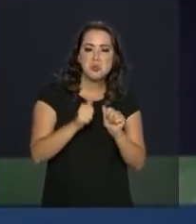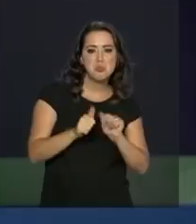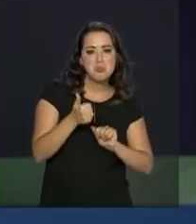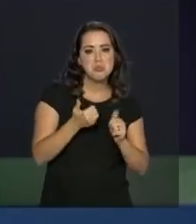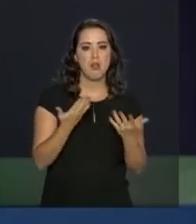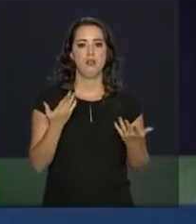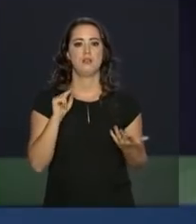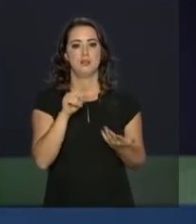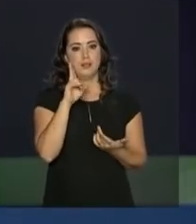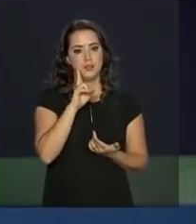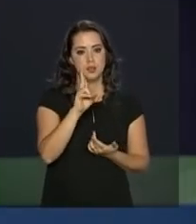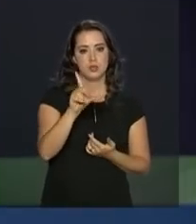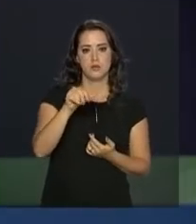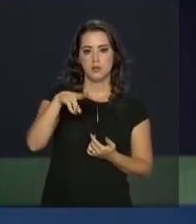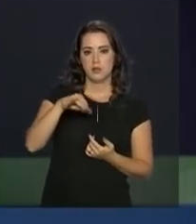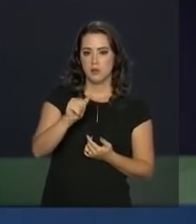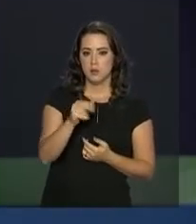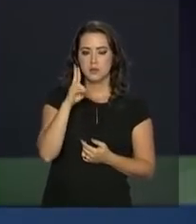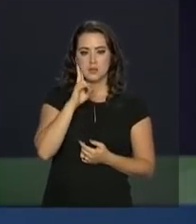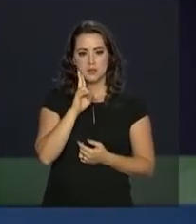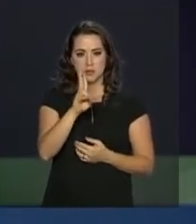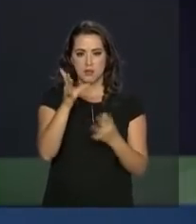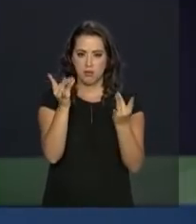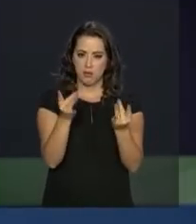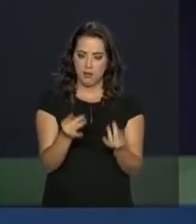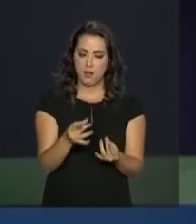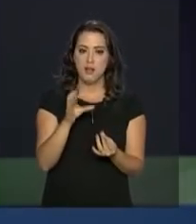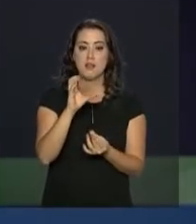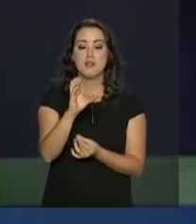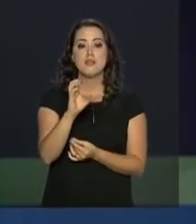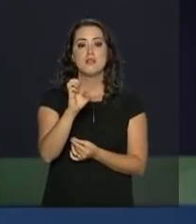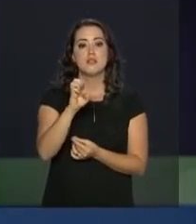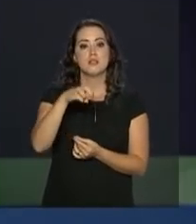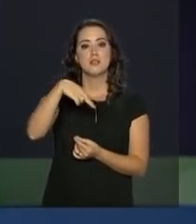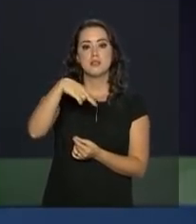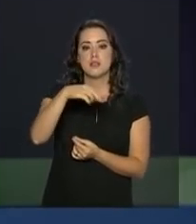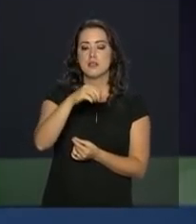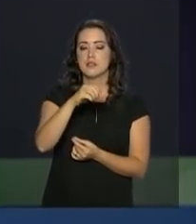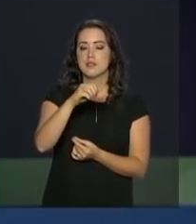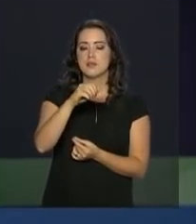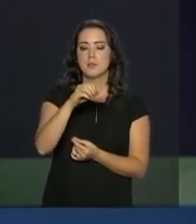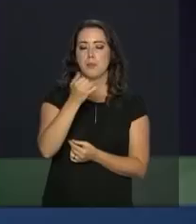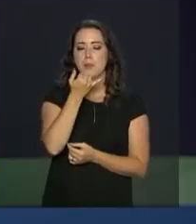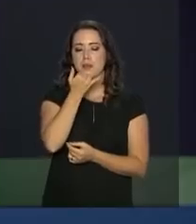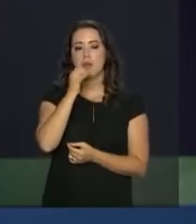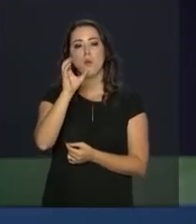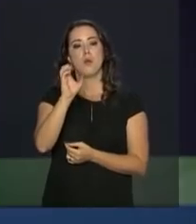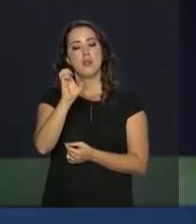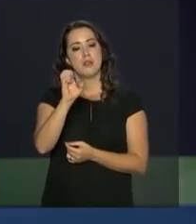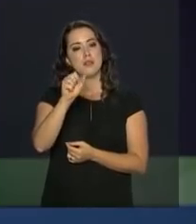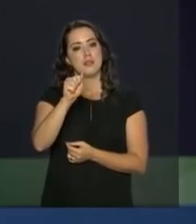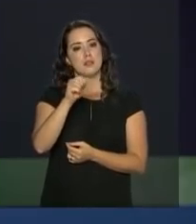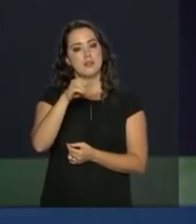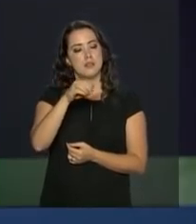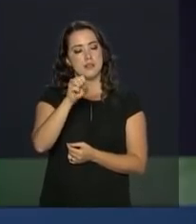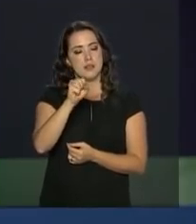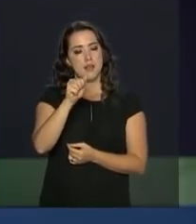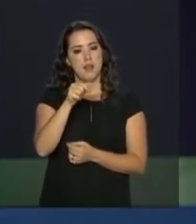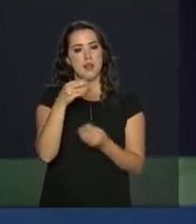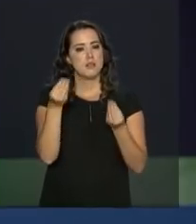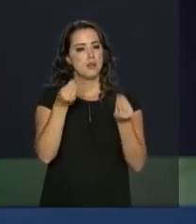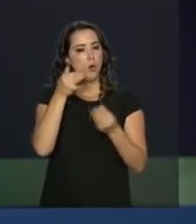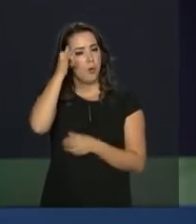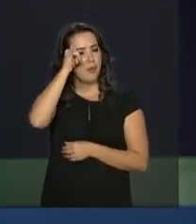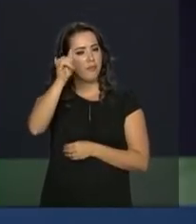bonitos. A repórter Luciana Colares, de Holanda, visitou a CEASA aqui do Distrito Federal e explica pra gente como evitar